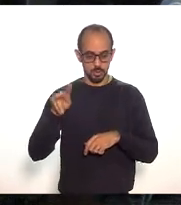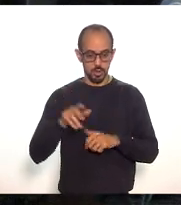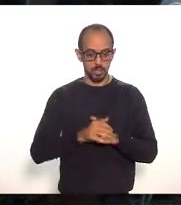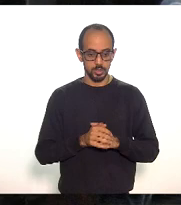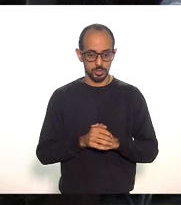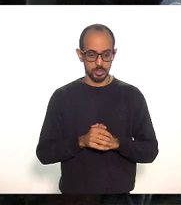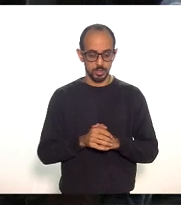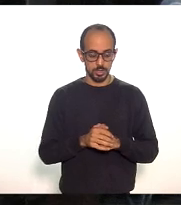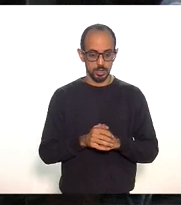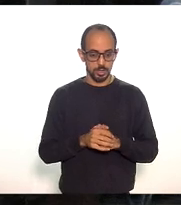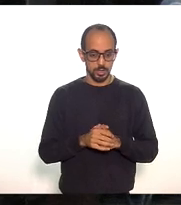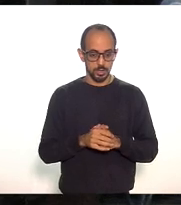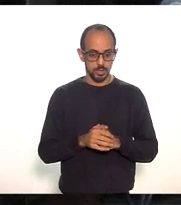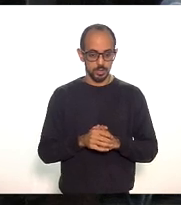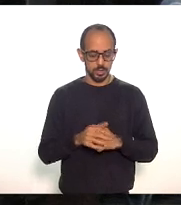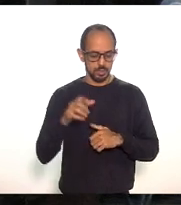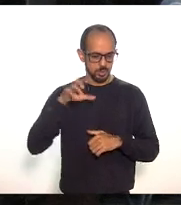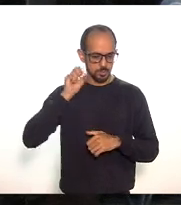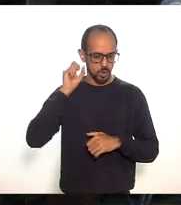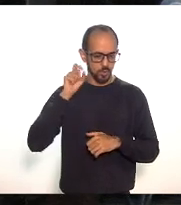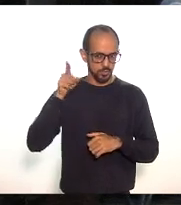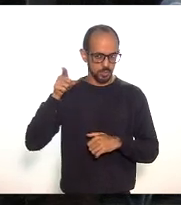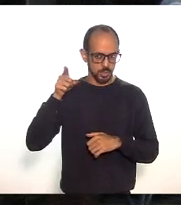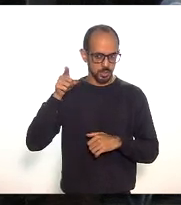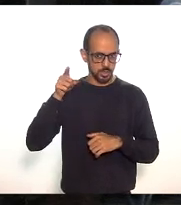Deputado Alexandre, na escuta?